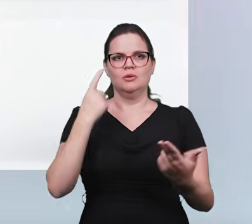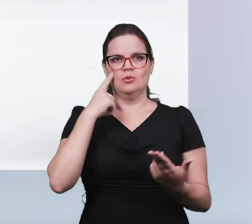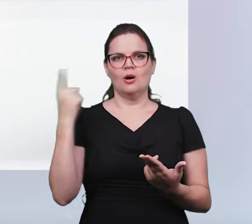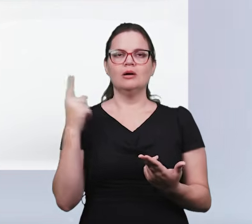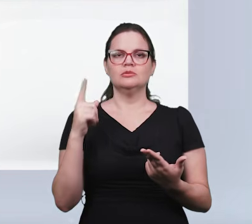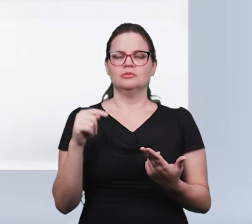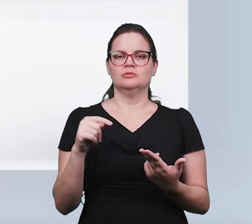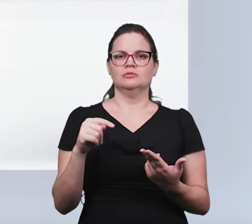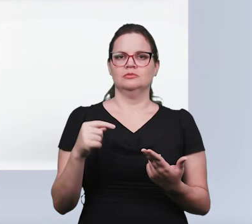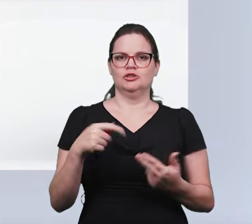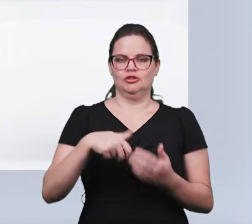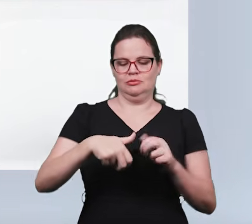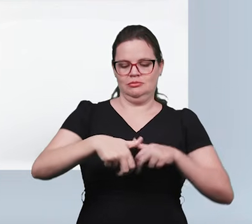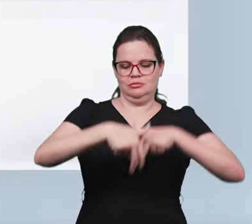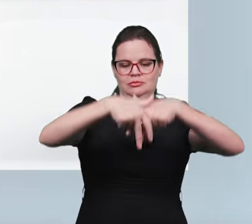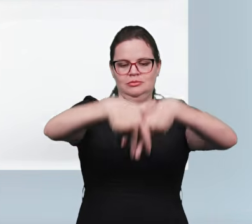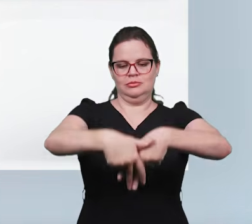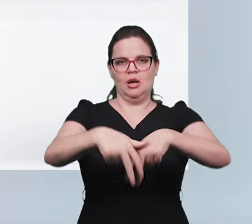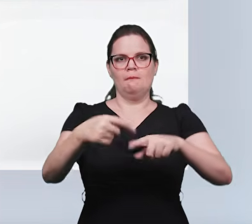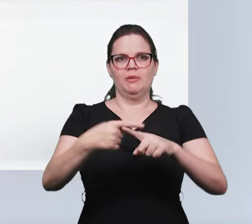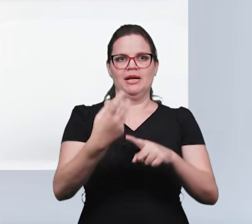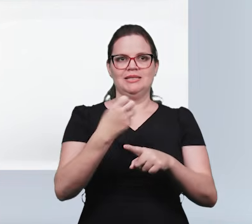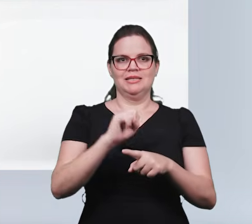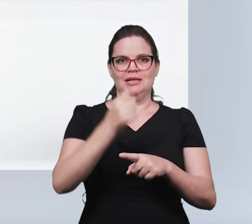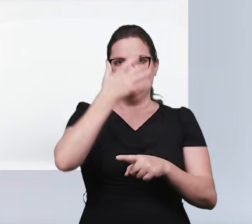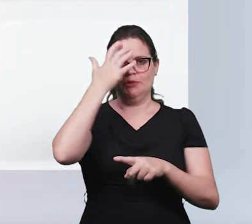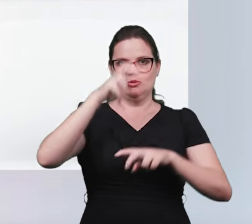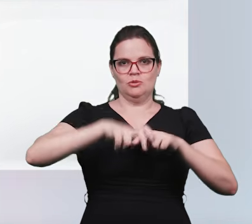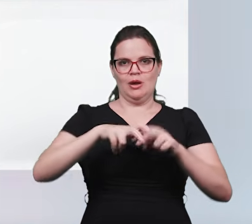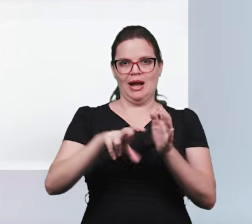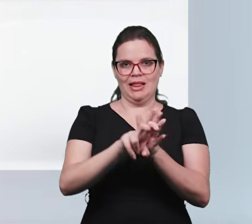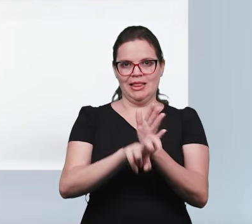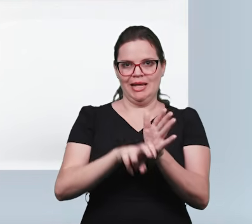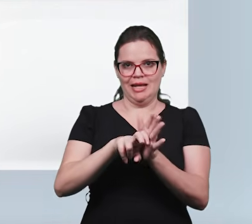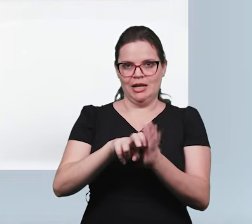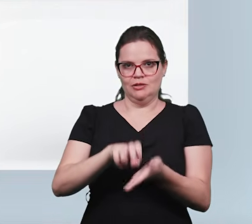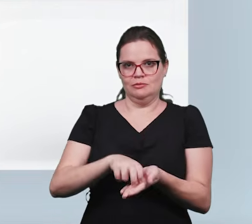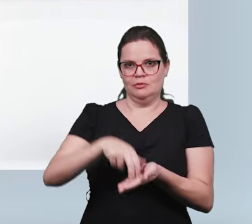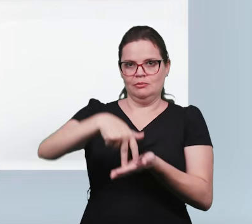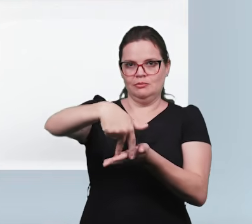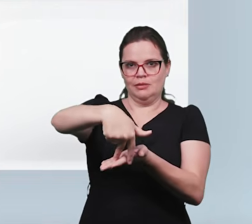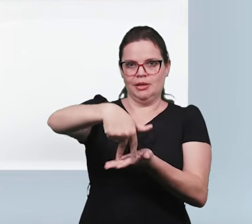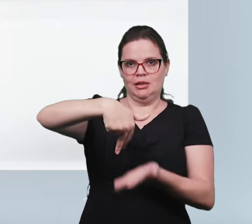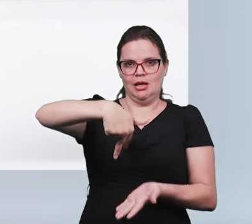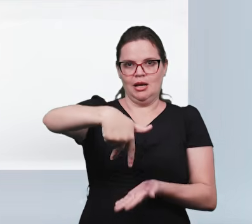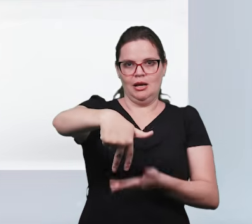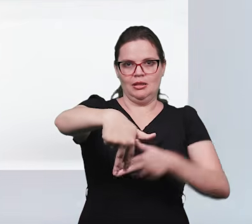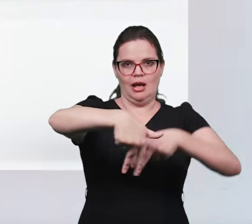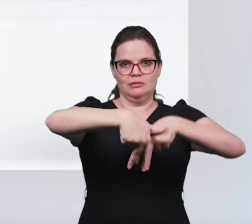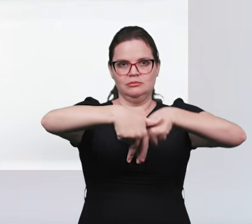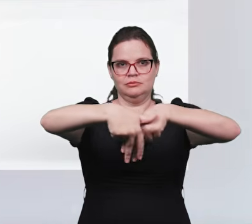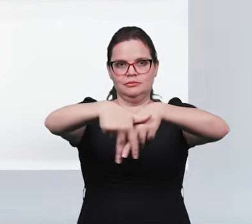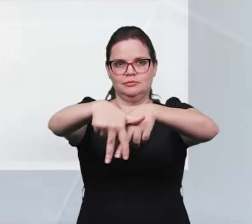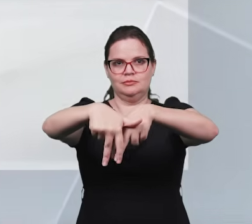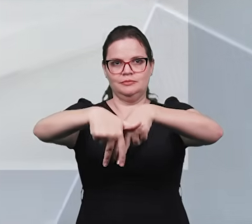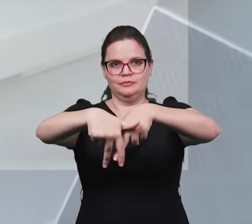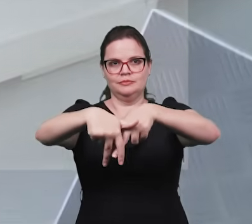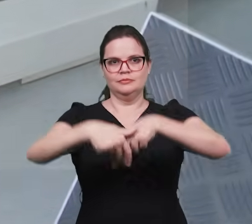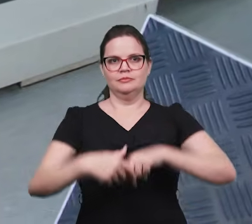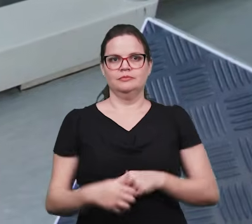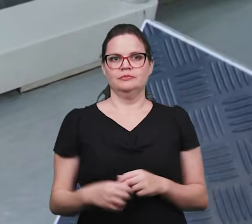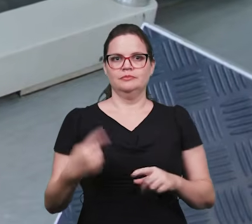que ele tem a capacidade daquele que é o cadeirante colocar ele de pé novamente e ele poder andar. E ele vai unir a